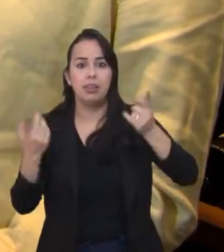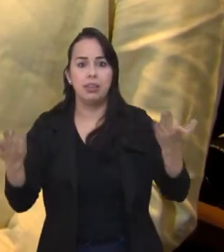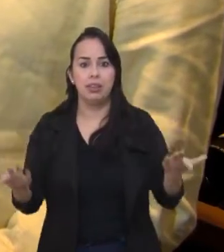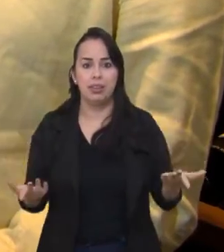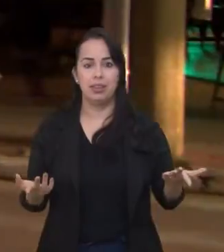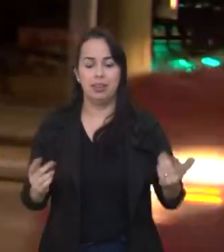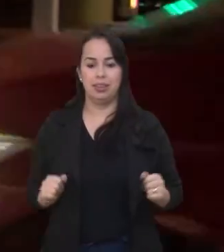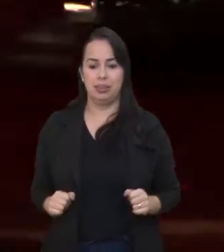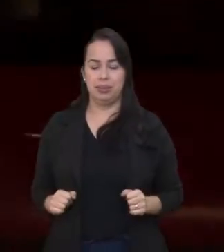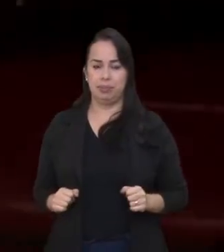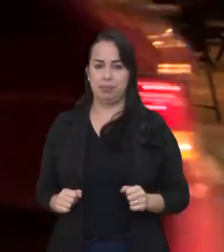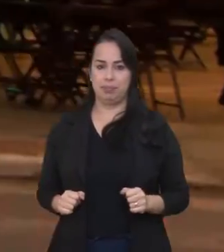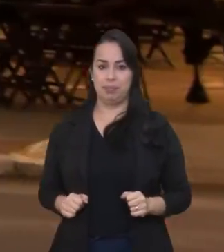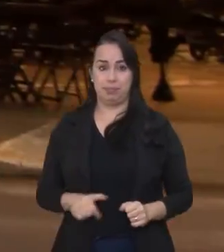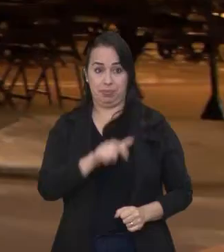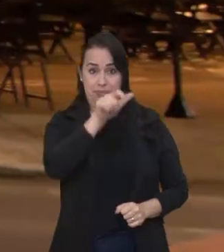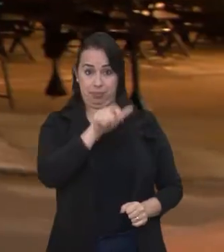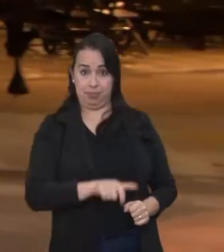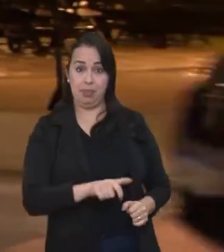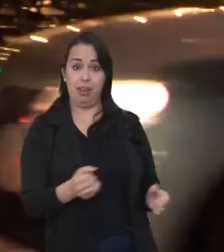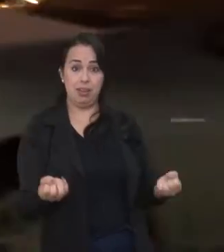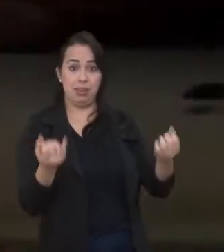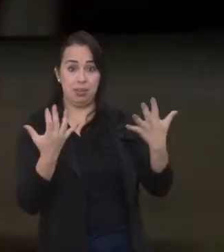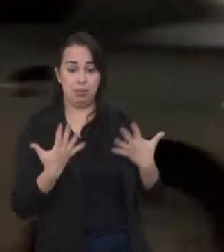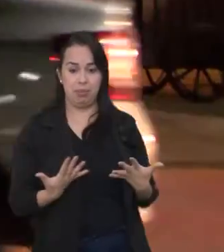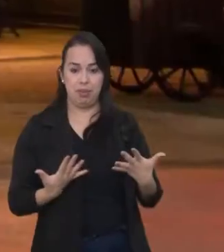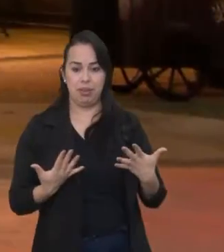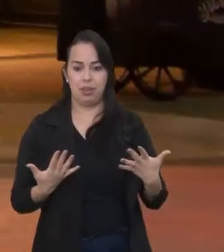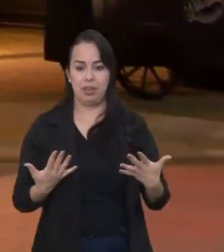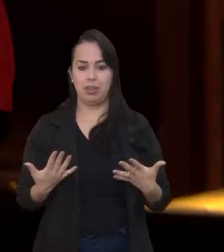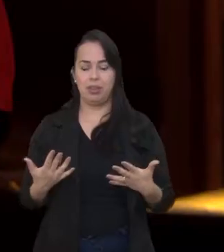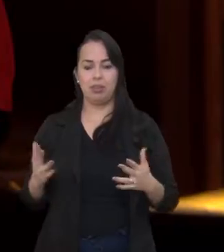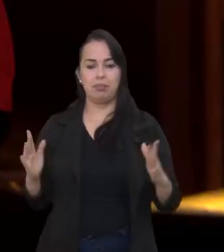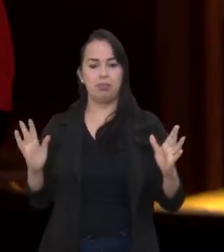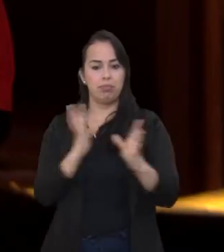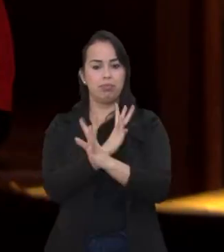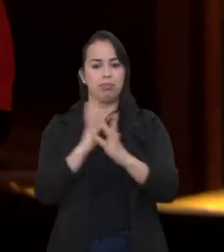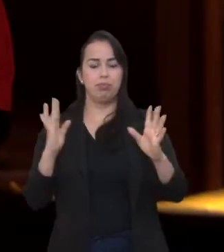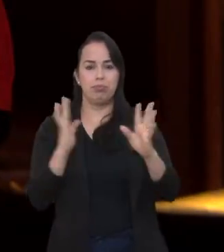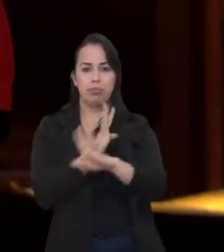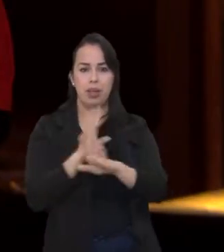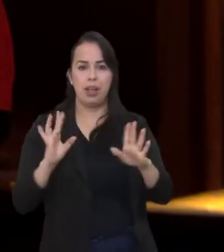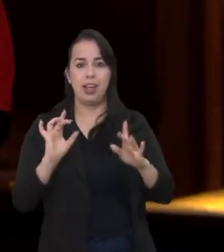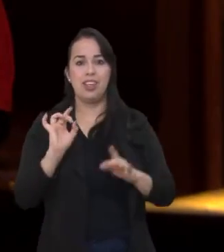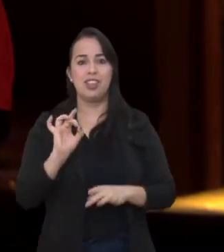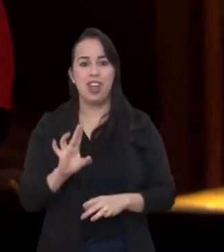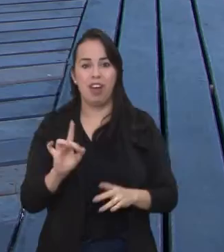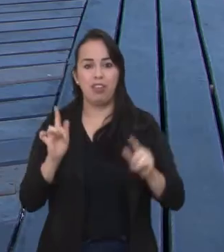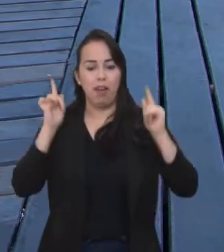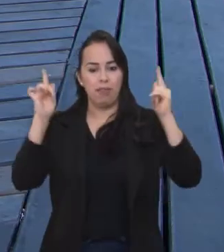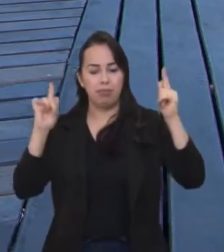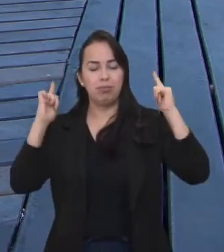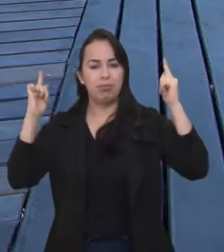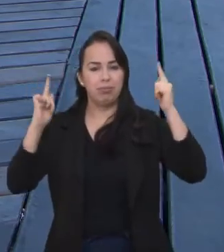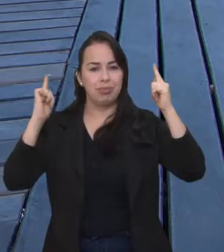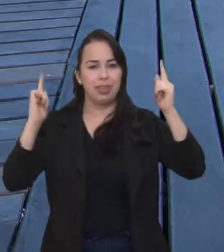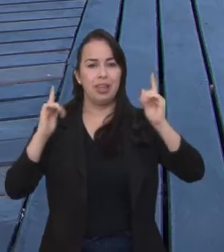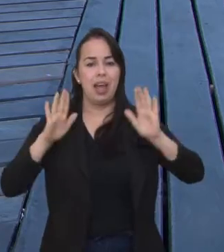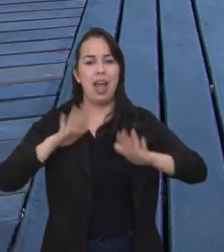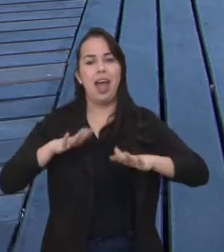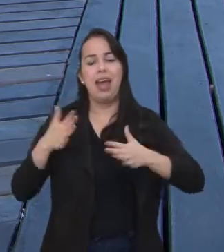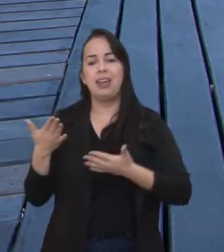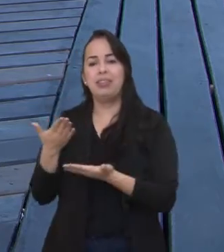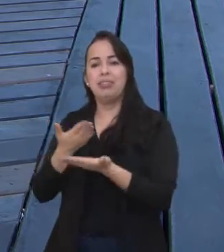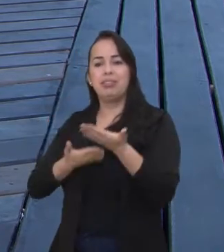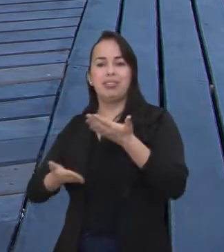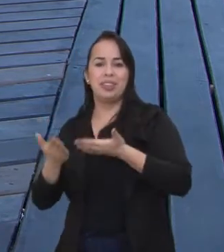demais. Renata Lera conta que o agito no Esplanada não se trata apenas de badalação. O clima é de reunião